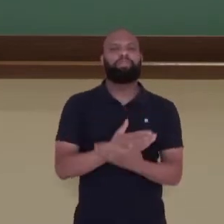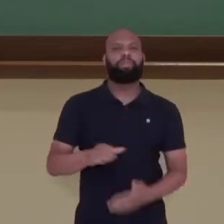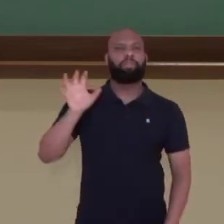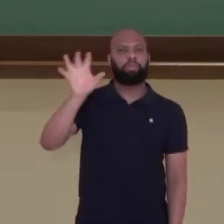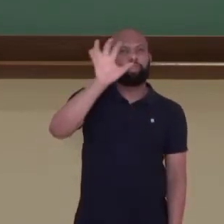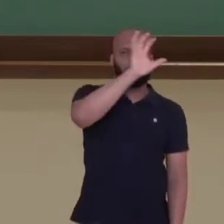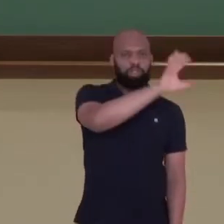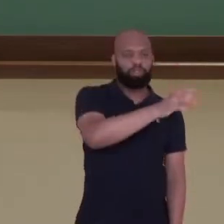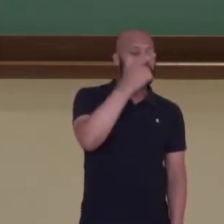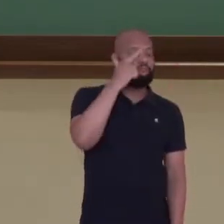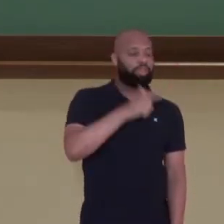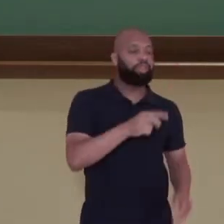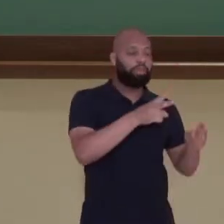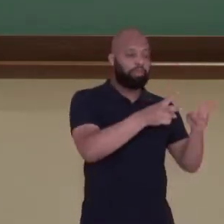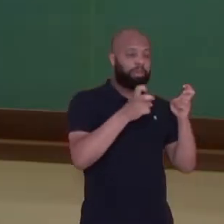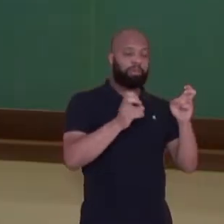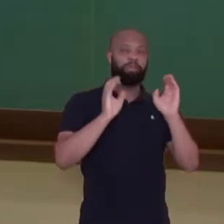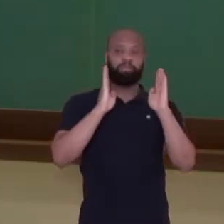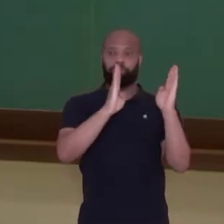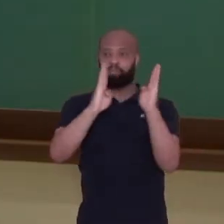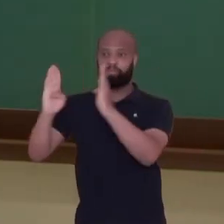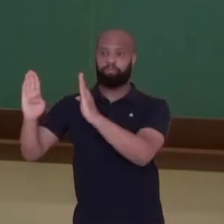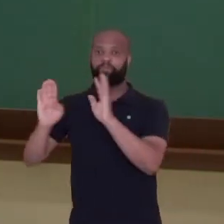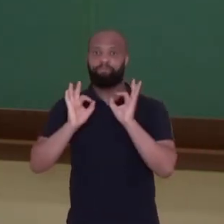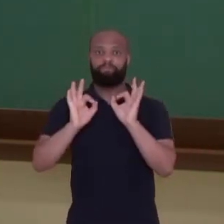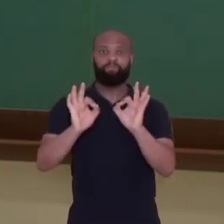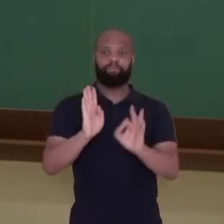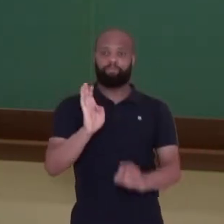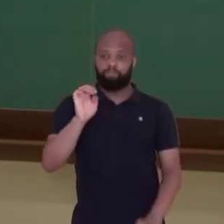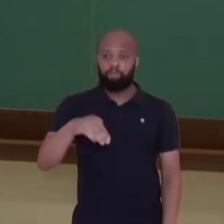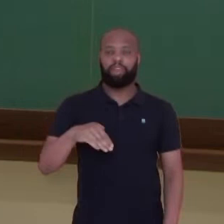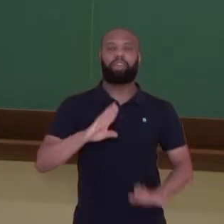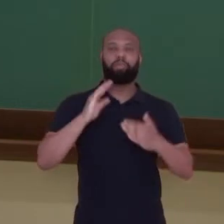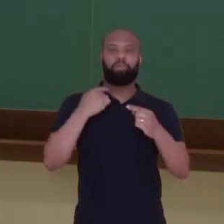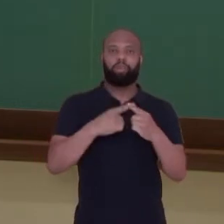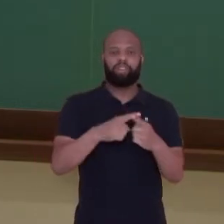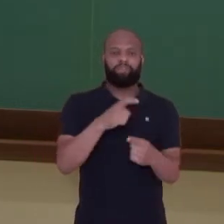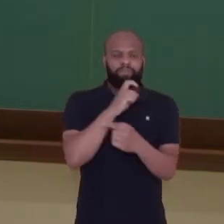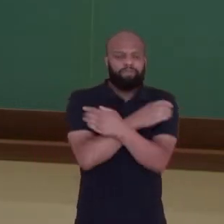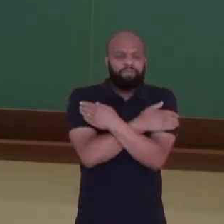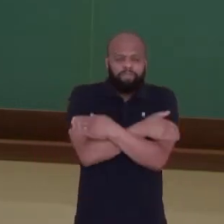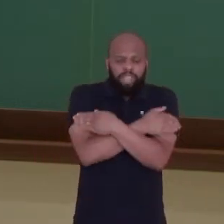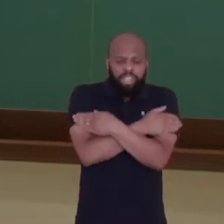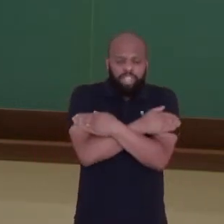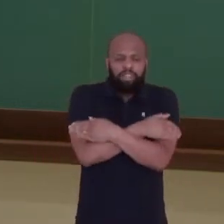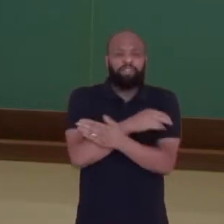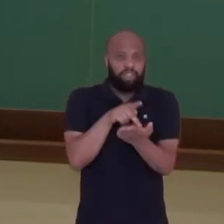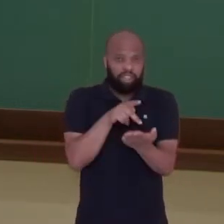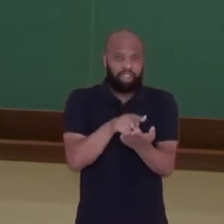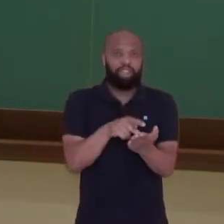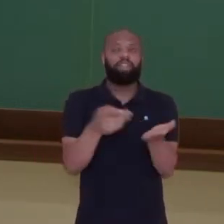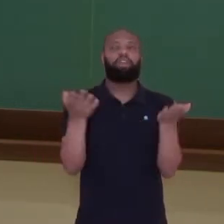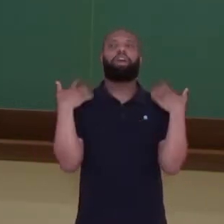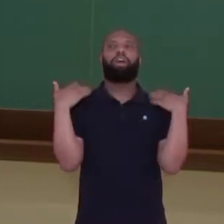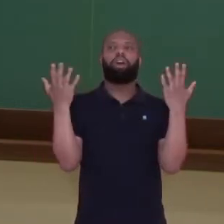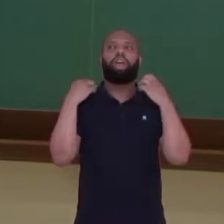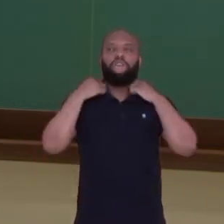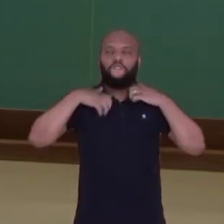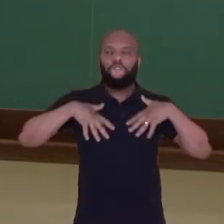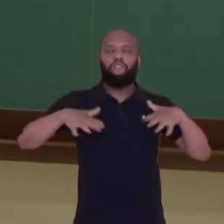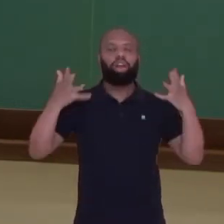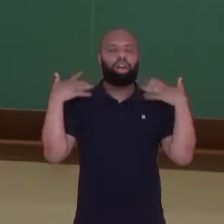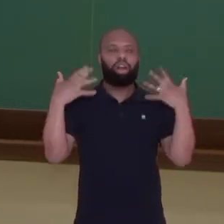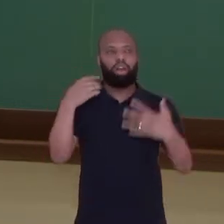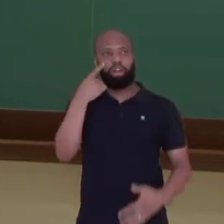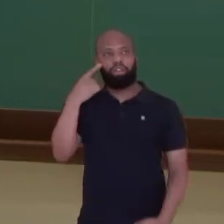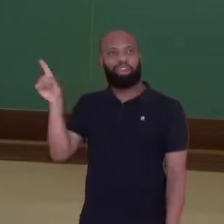bem definidas. No inverno é muito frio e no verão é muito calor. Olha essas